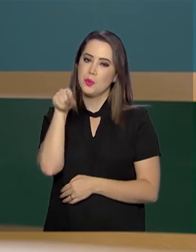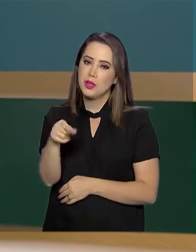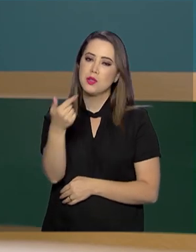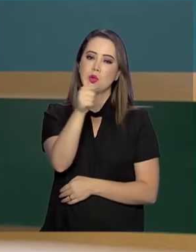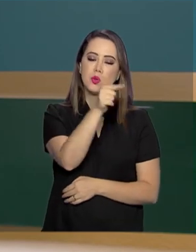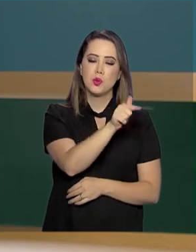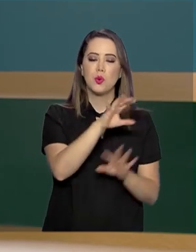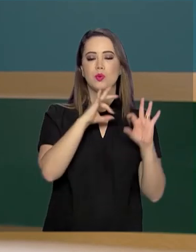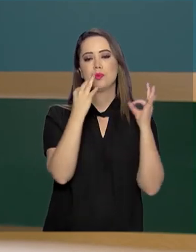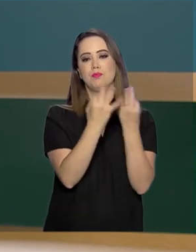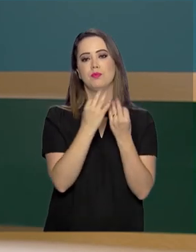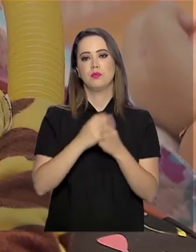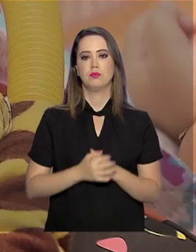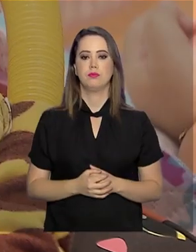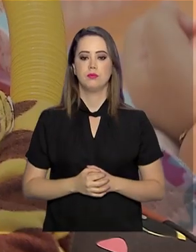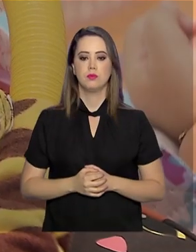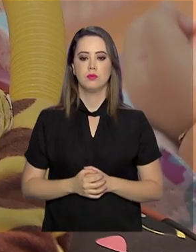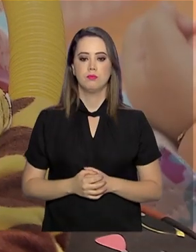outras famílias